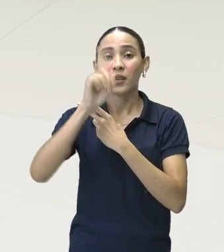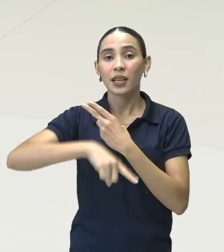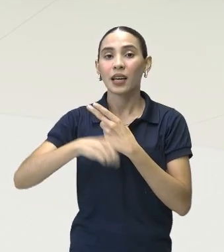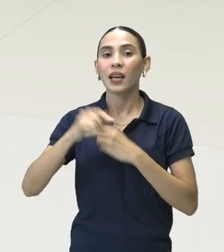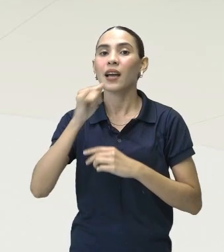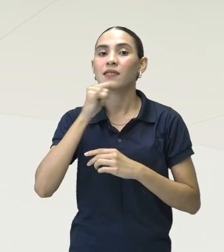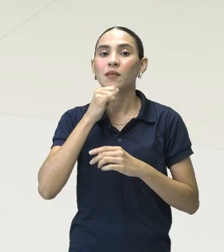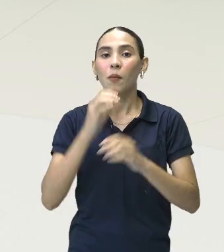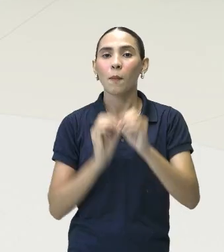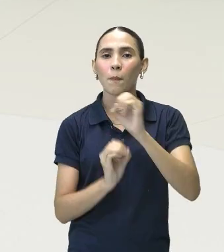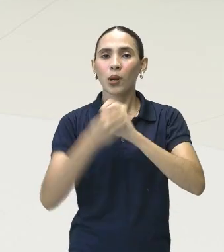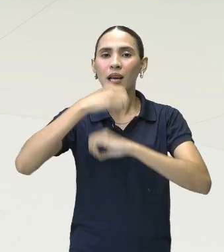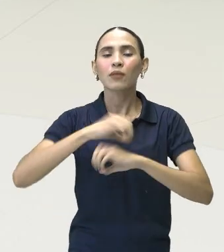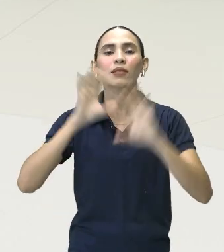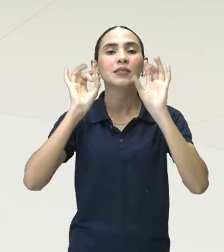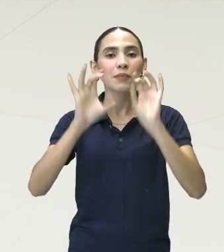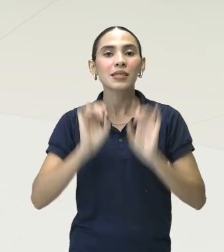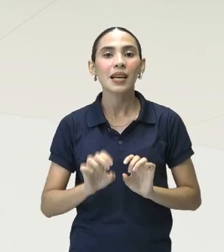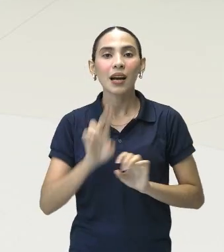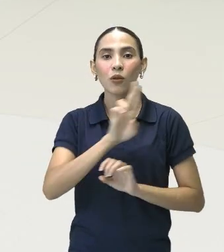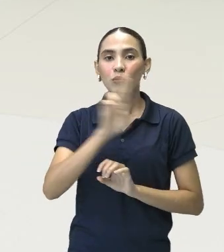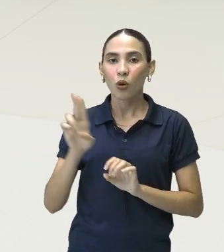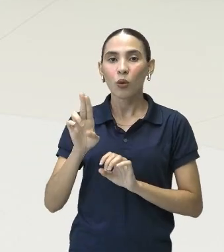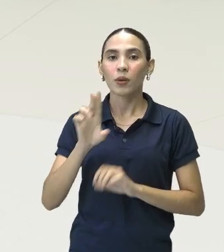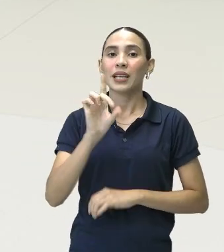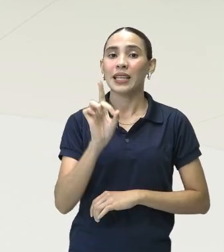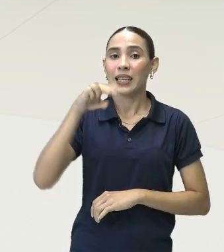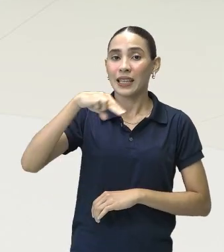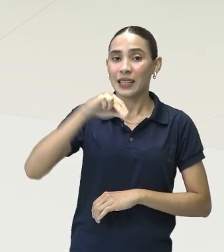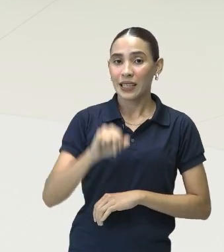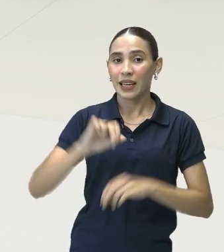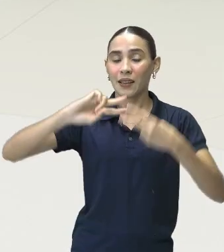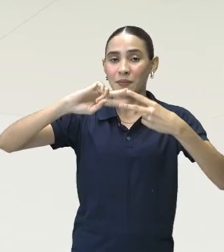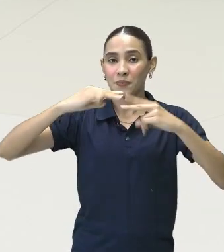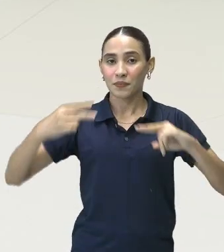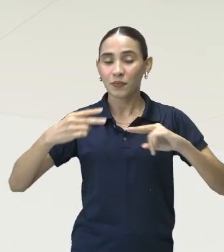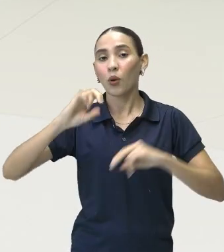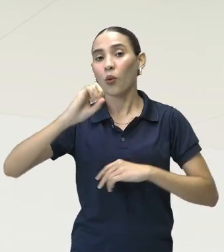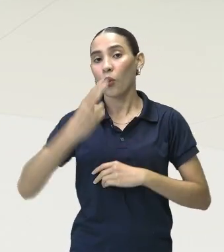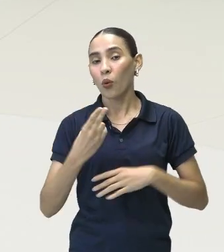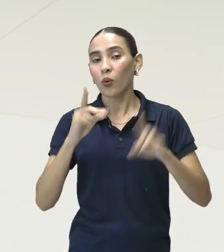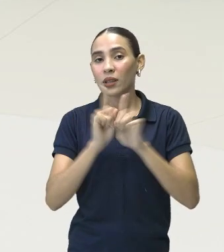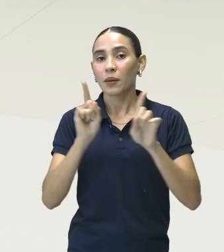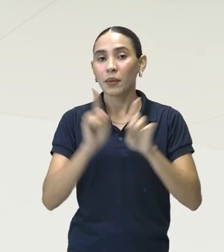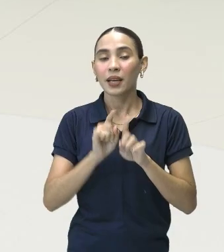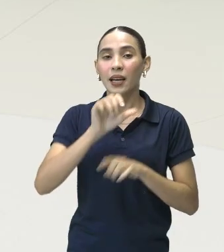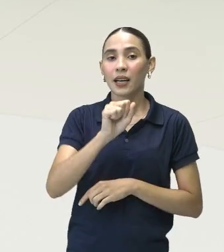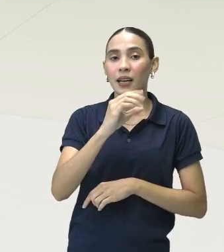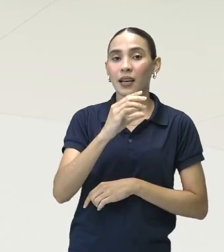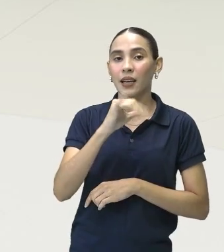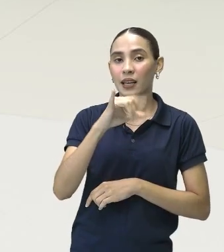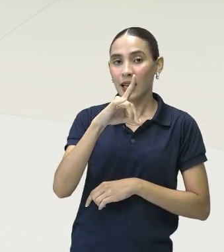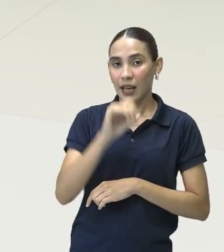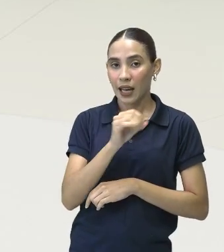de uma molécula muito especial chamada de DNA, ou ácido